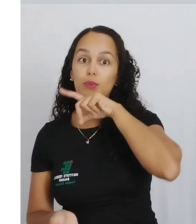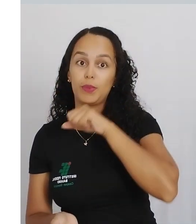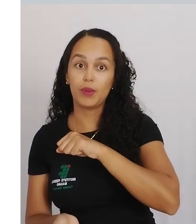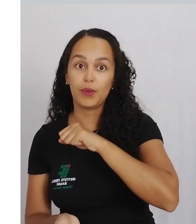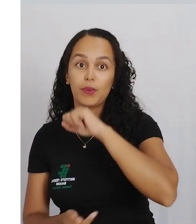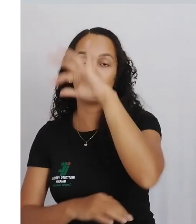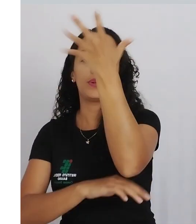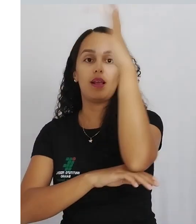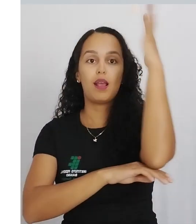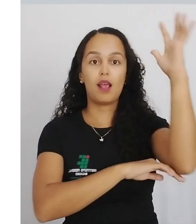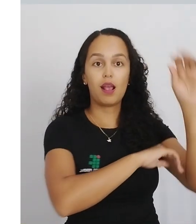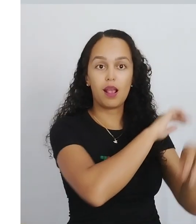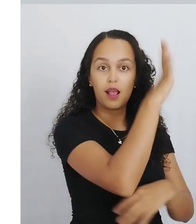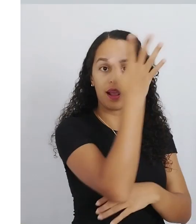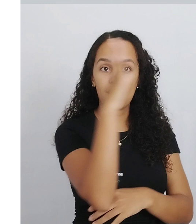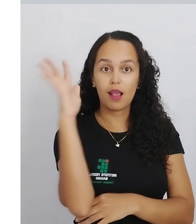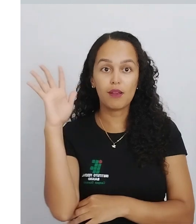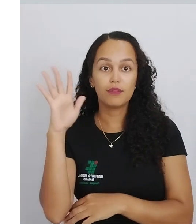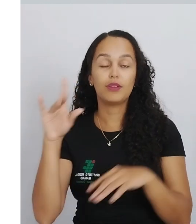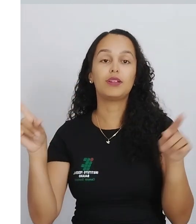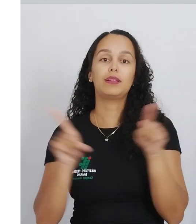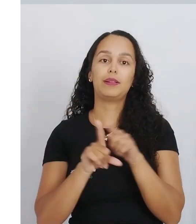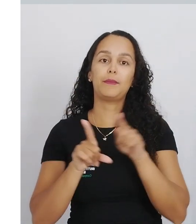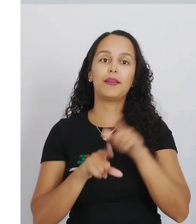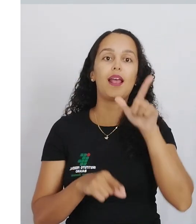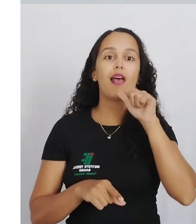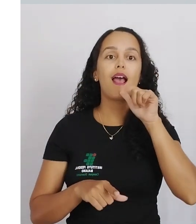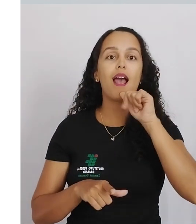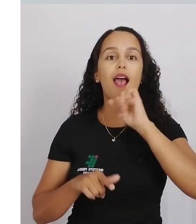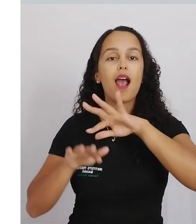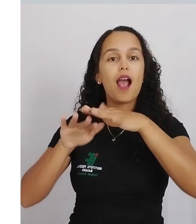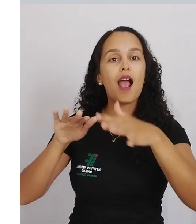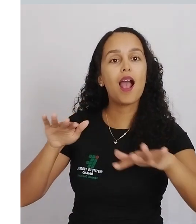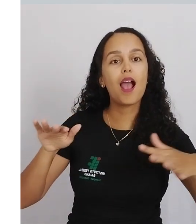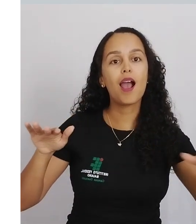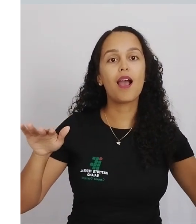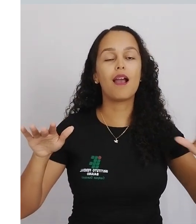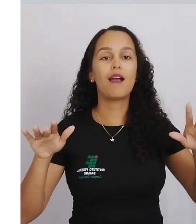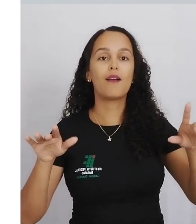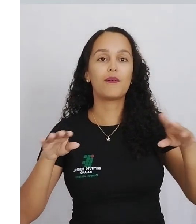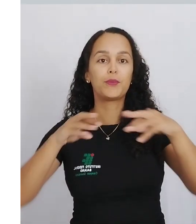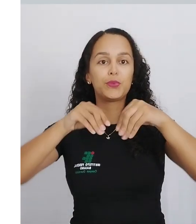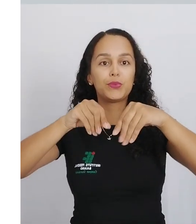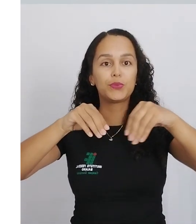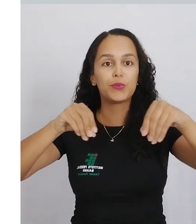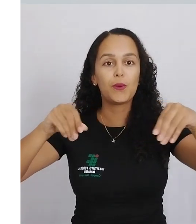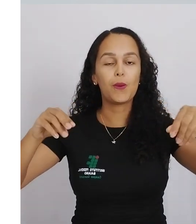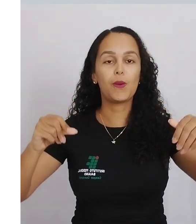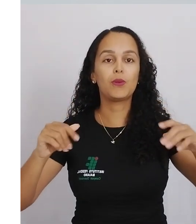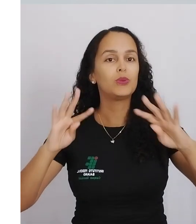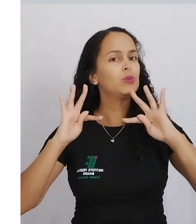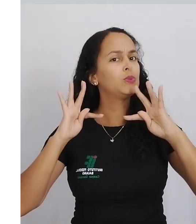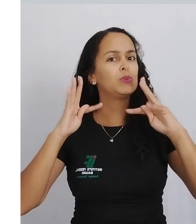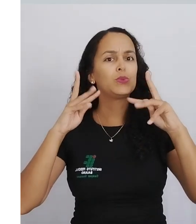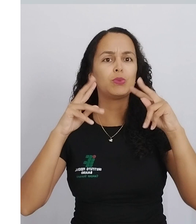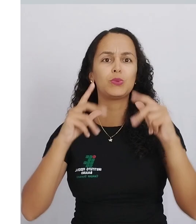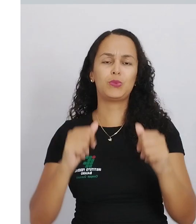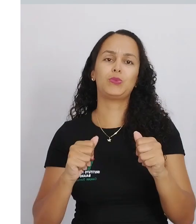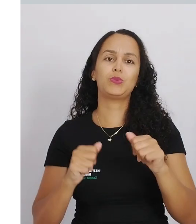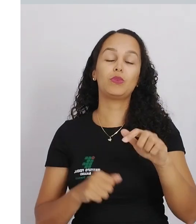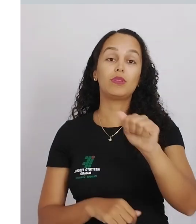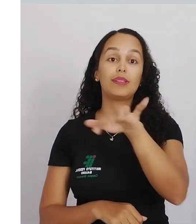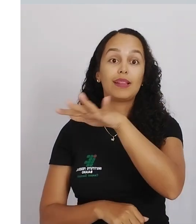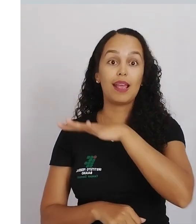vegetação, mas também na água, no solo, em tudo. Tudo que proporciona a vida deles naquela determinada área,